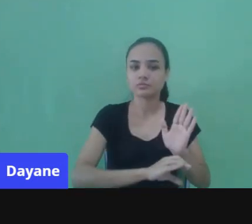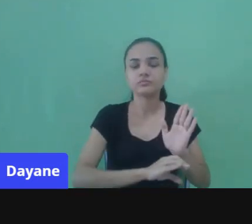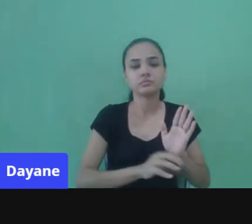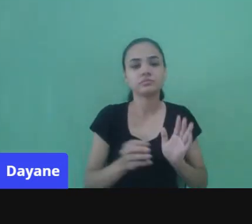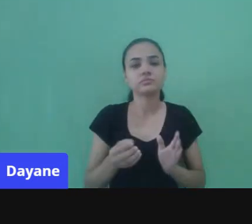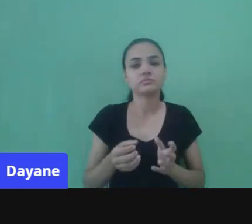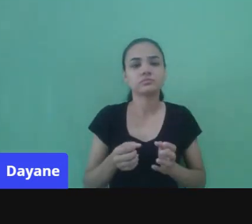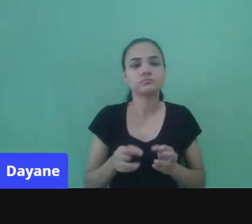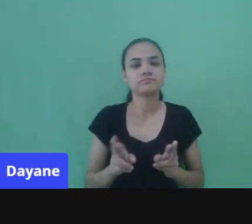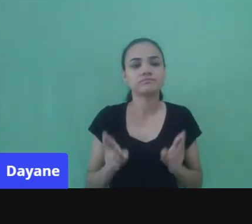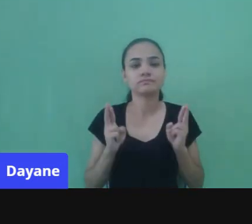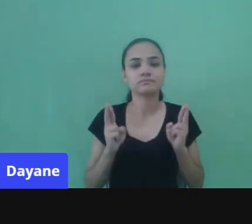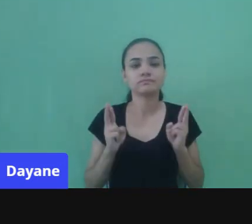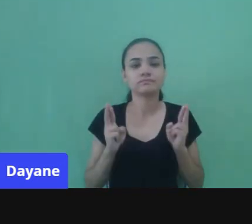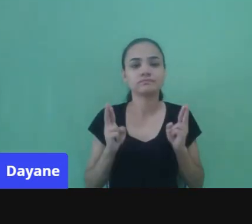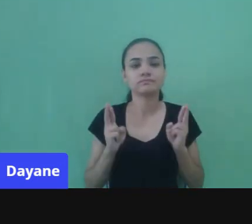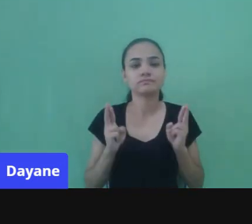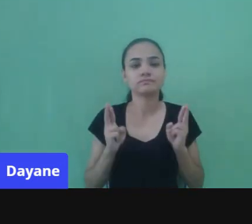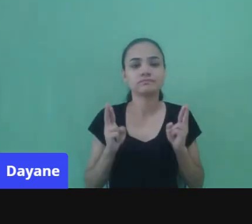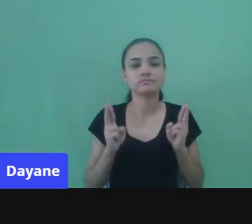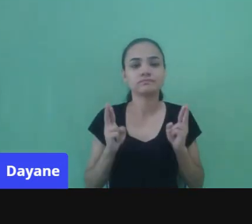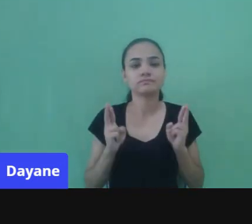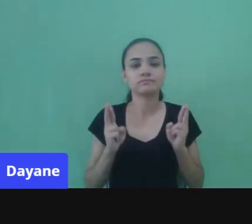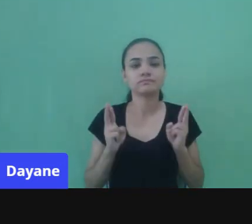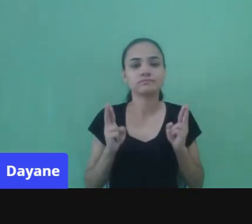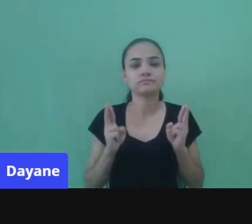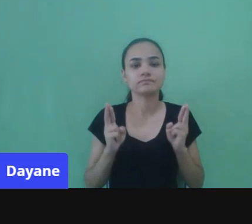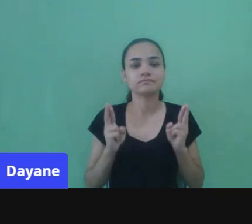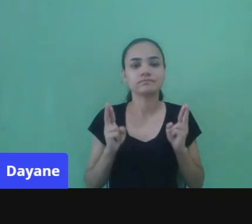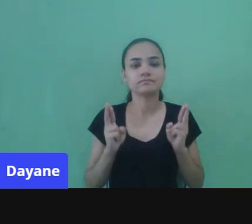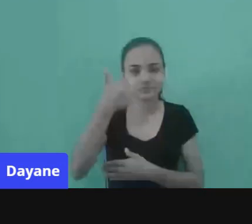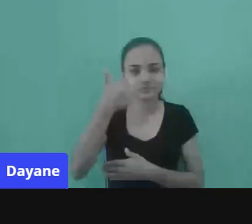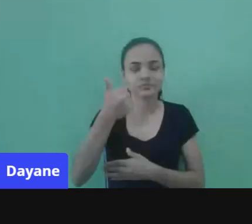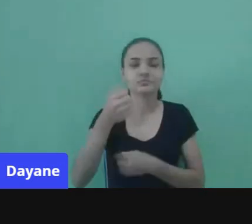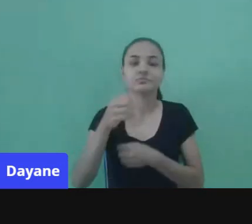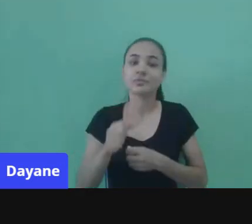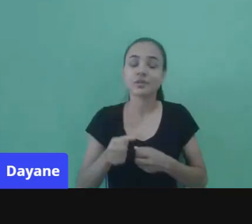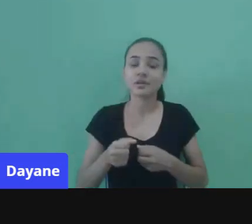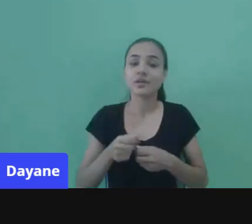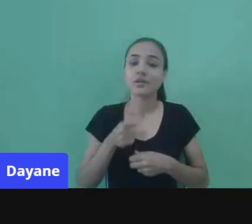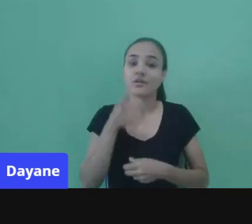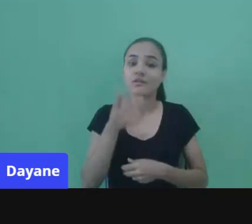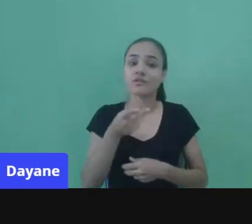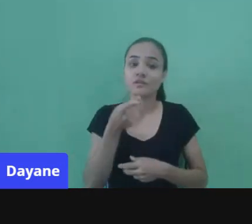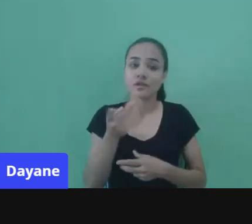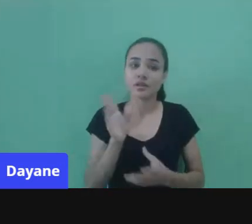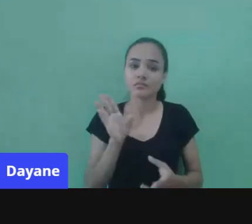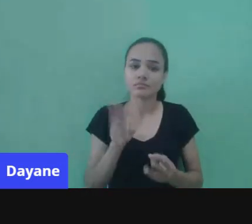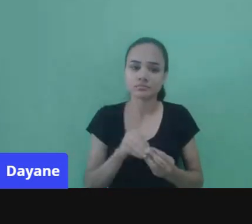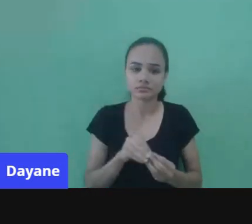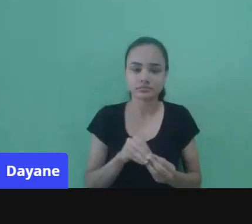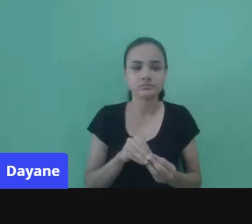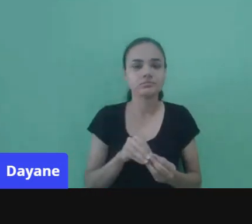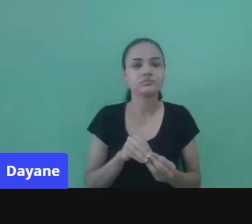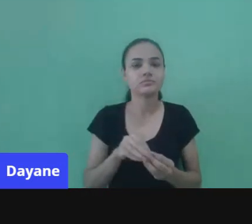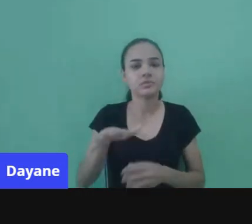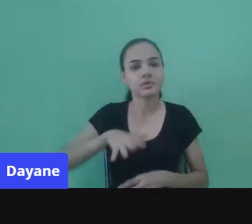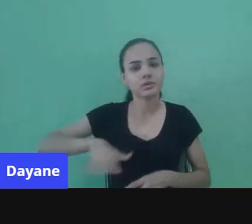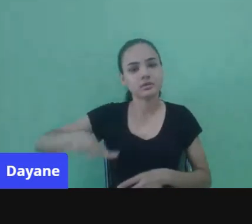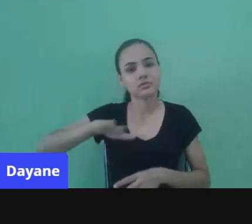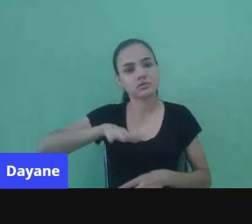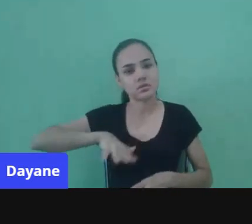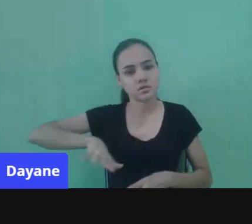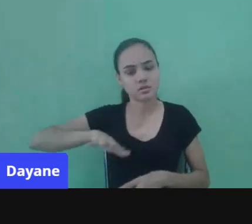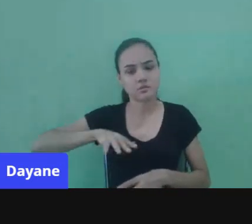né? Vou falar brevemente para vocês da área de educação do Instituto, e